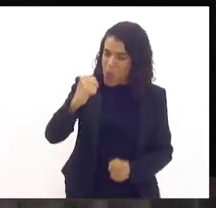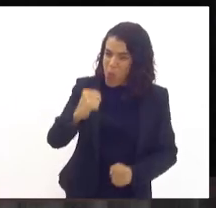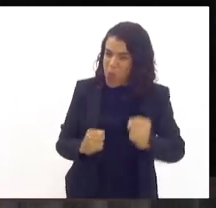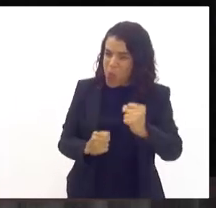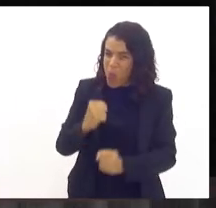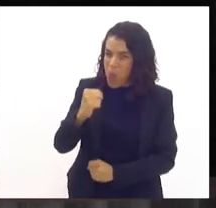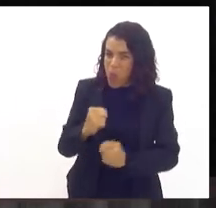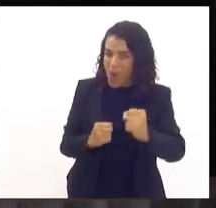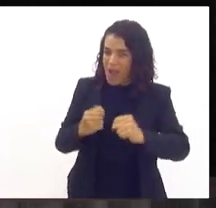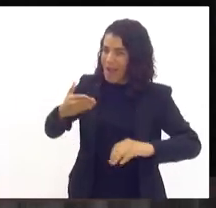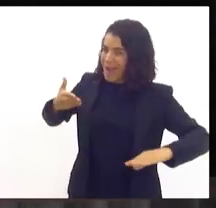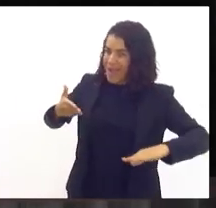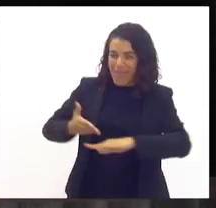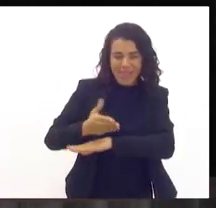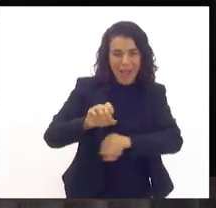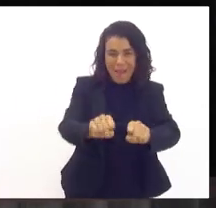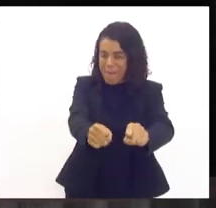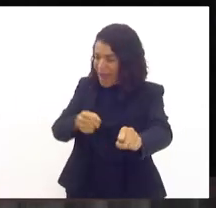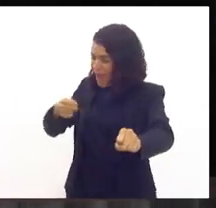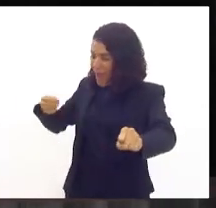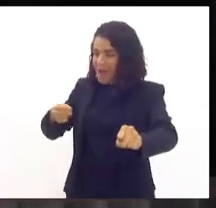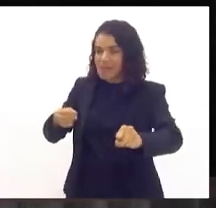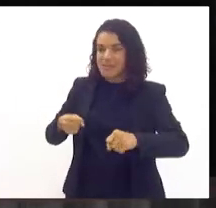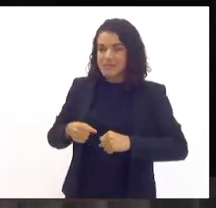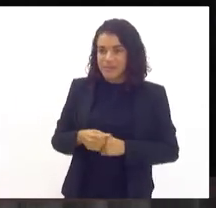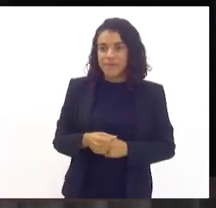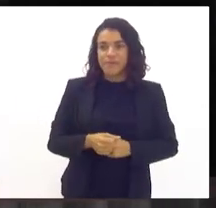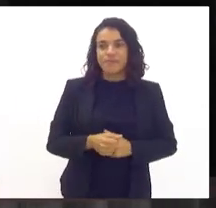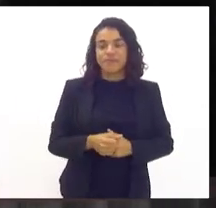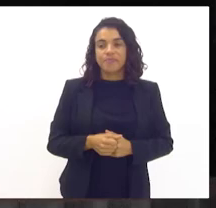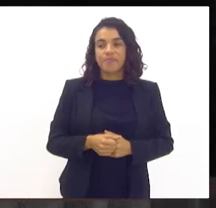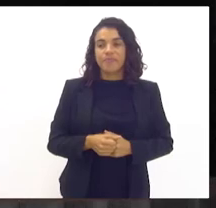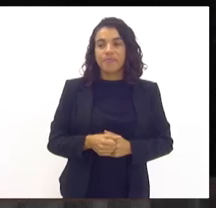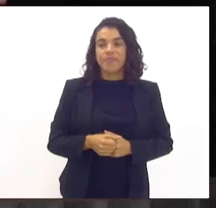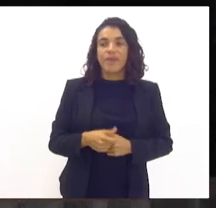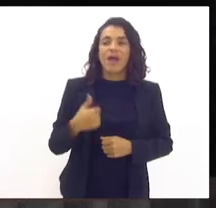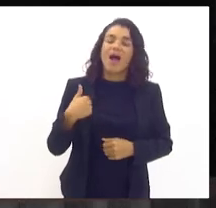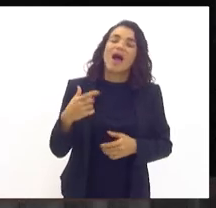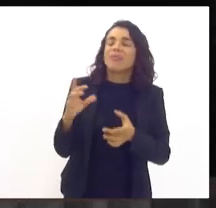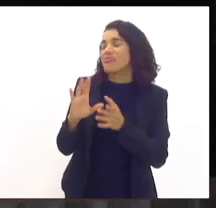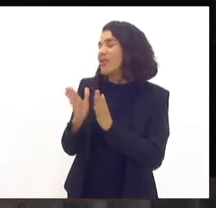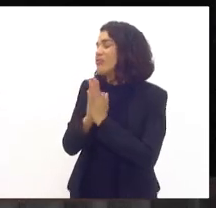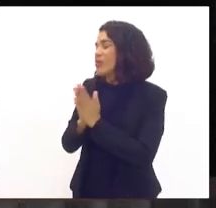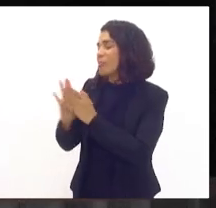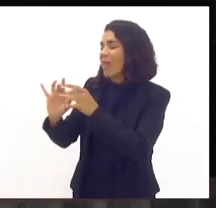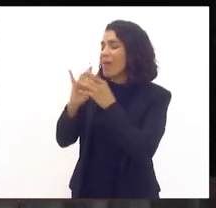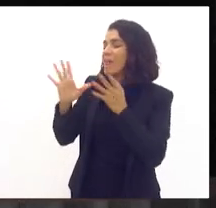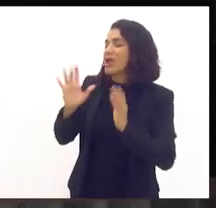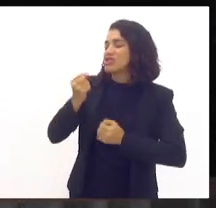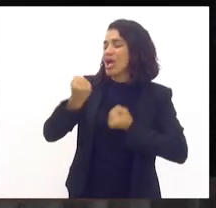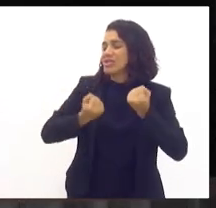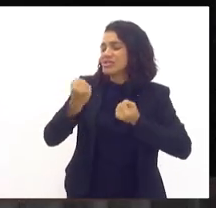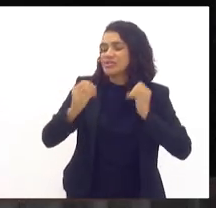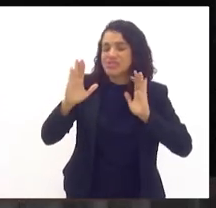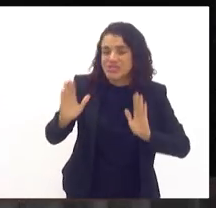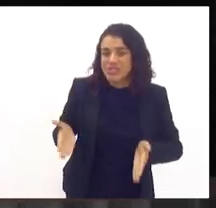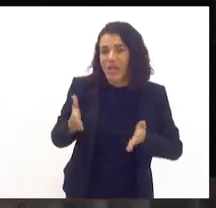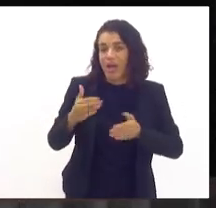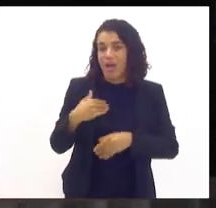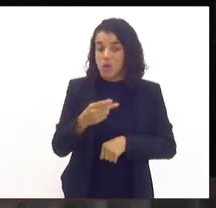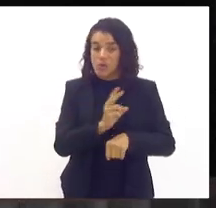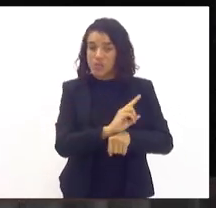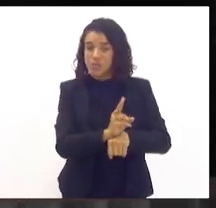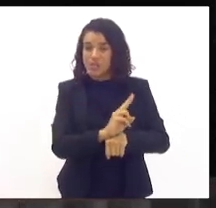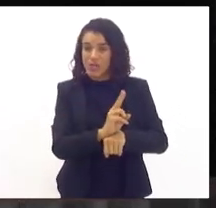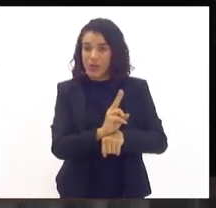Uber. Estava passando, o cara, para, eu parei. Voltei novamente. Pô, me libera, já trouxe vocês. No insegurança,